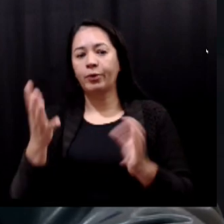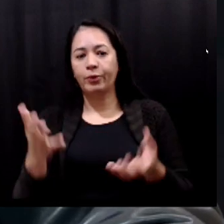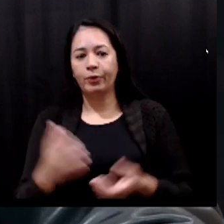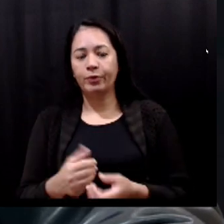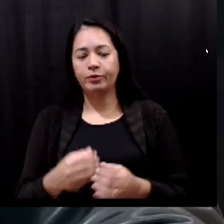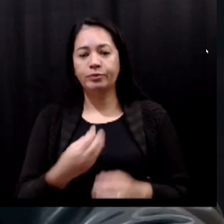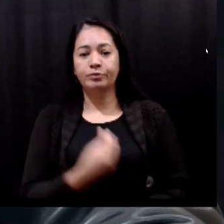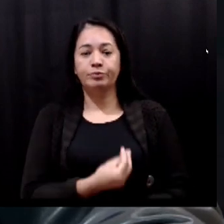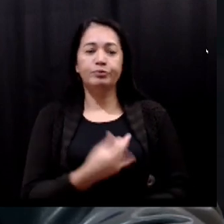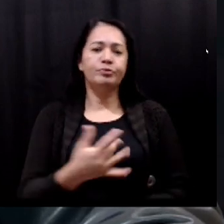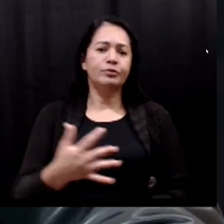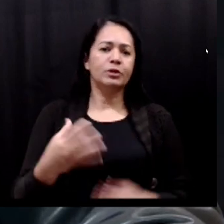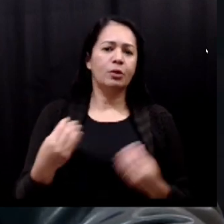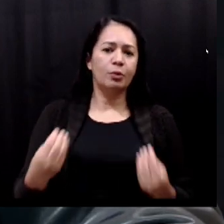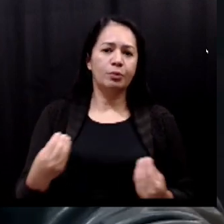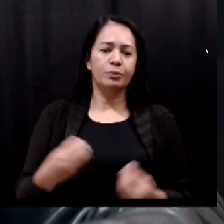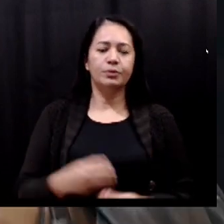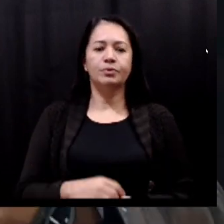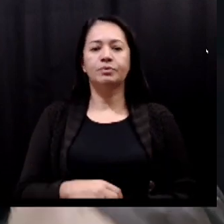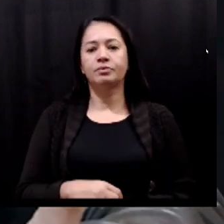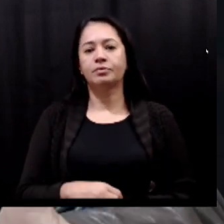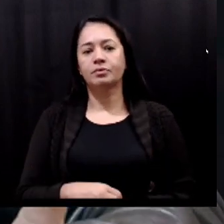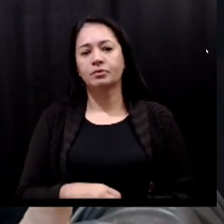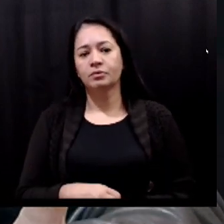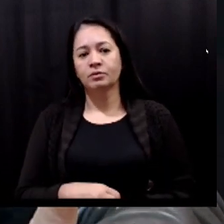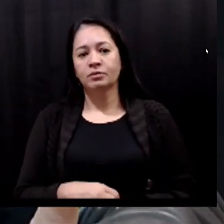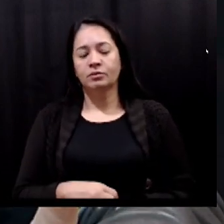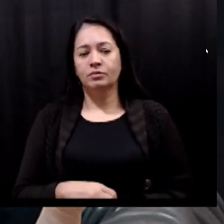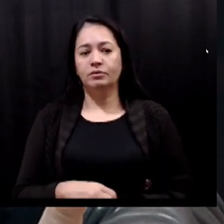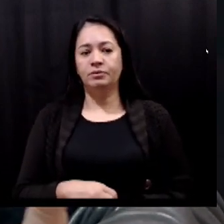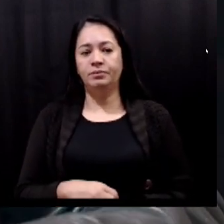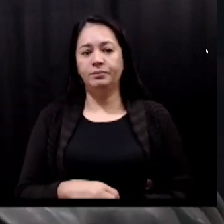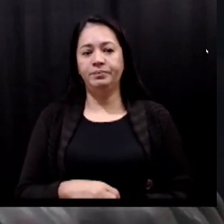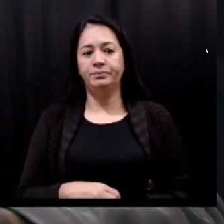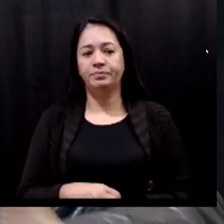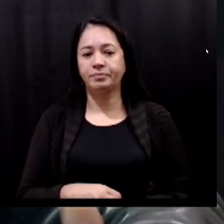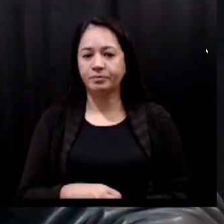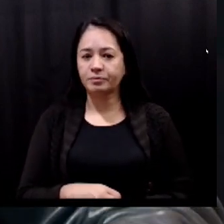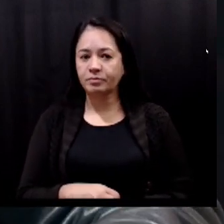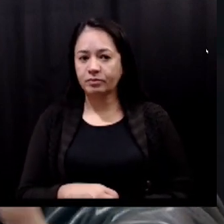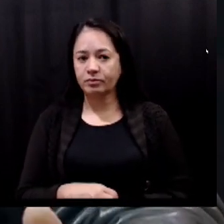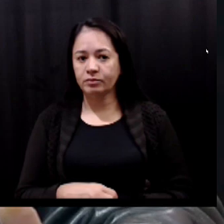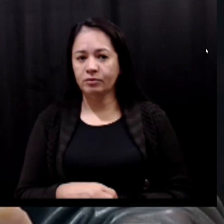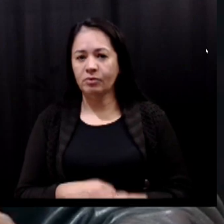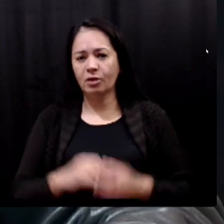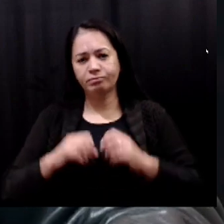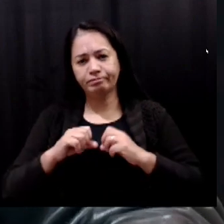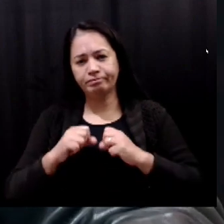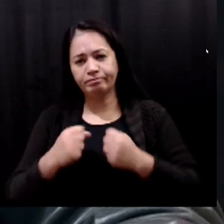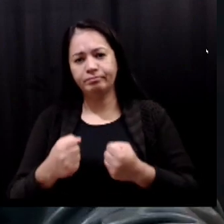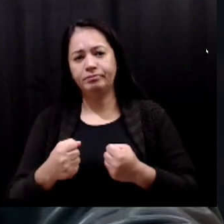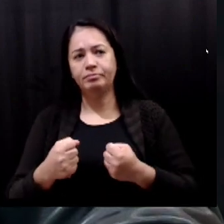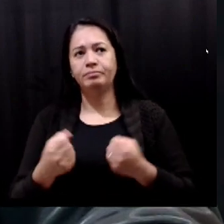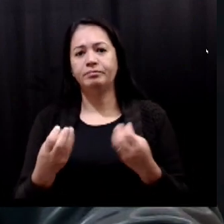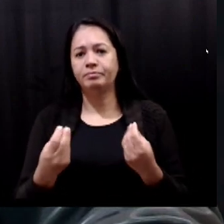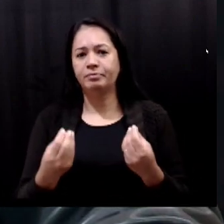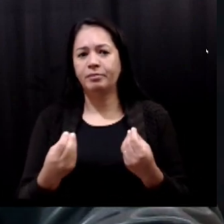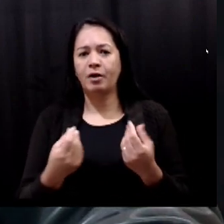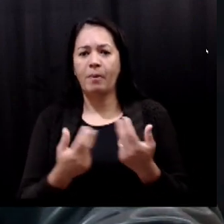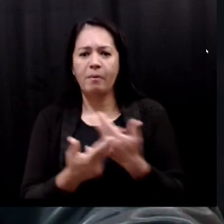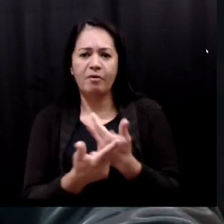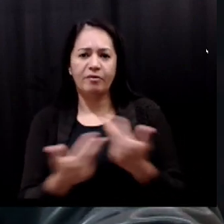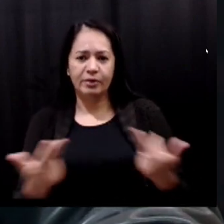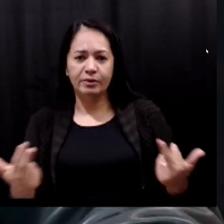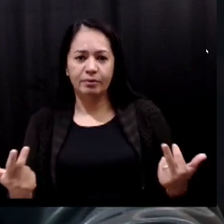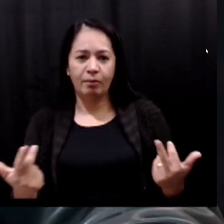né? Então, imersos estamos em um punhado de fatores que